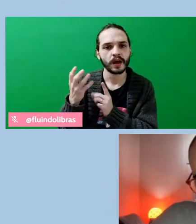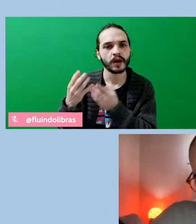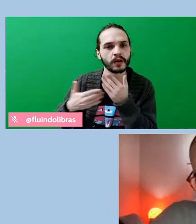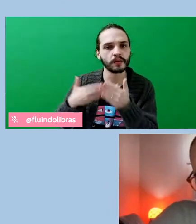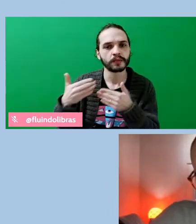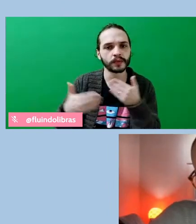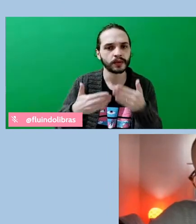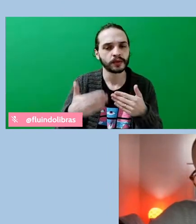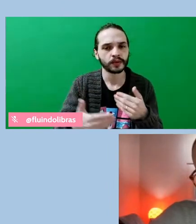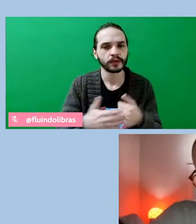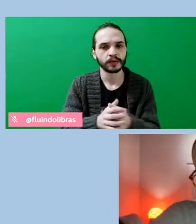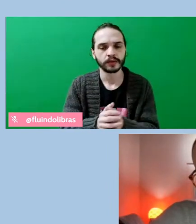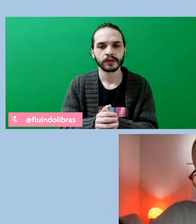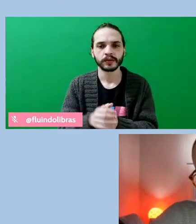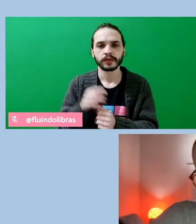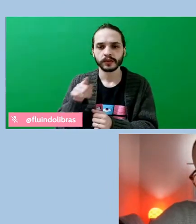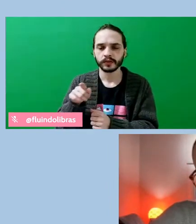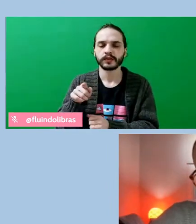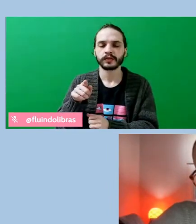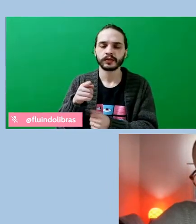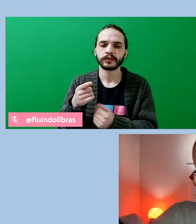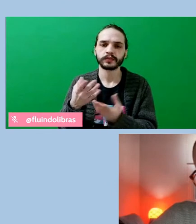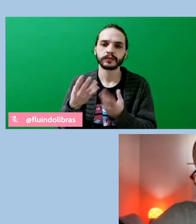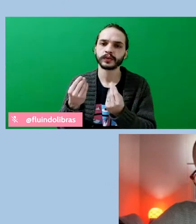libertador, exatamente